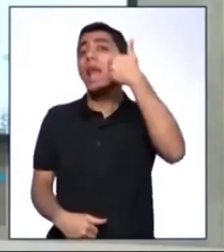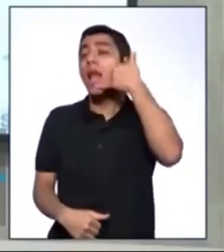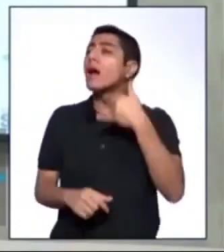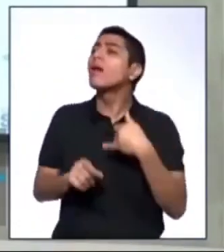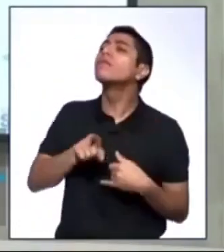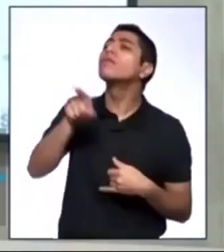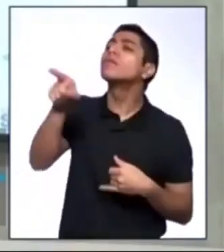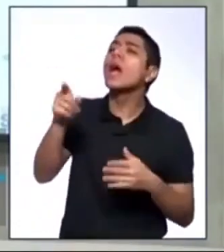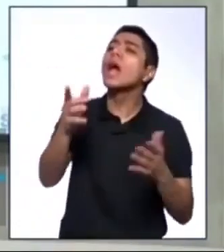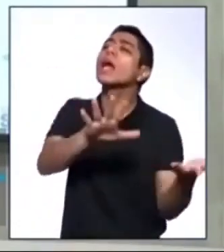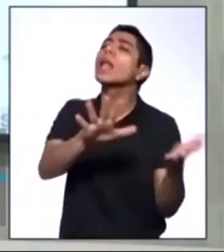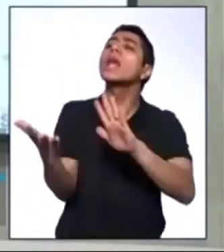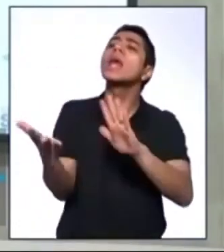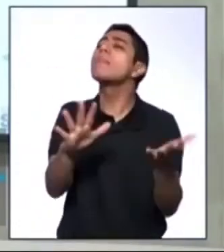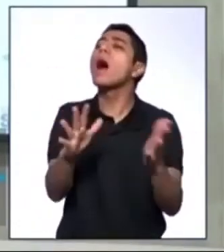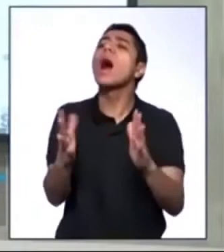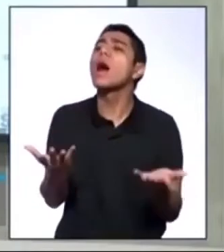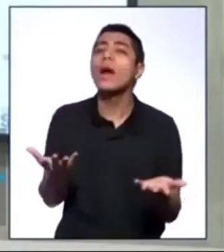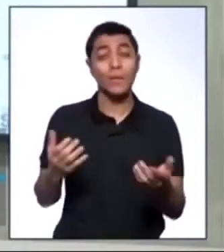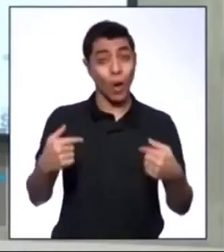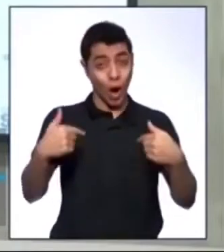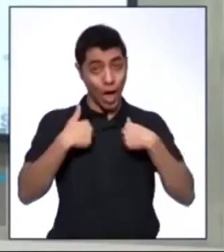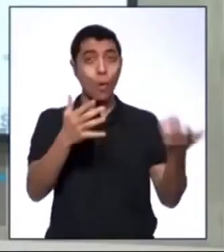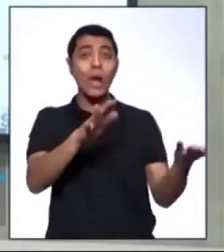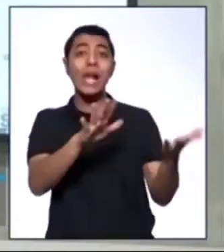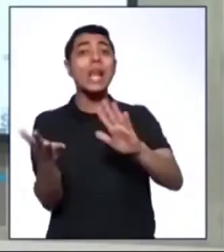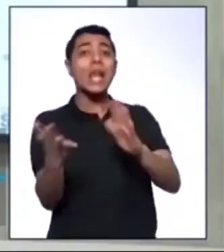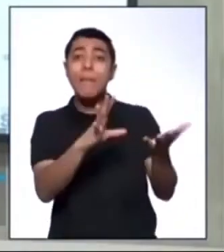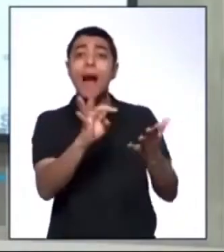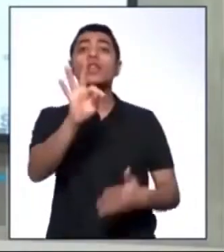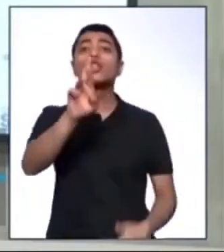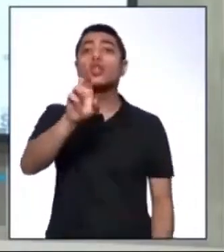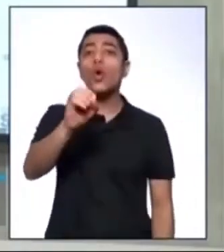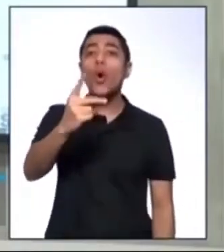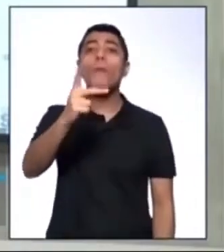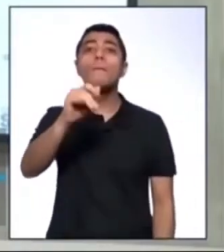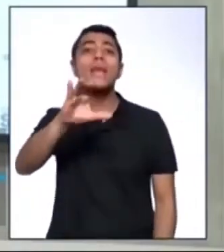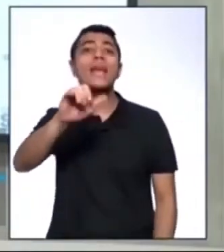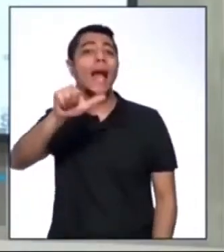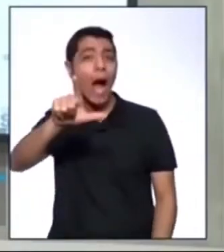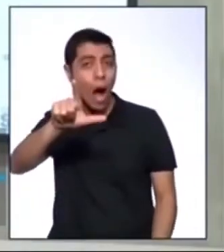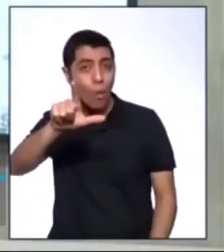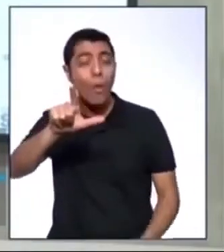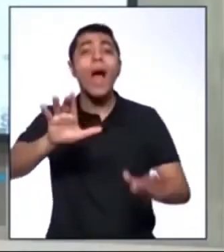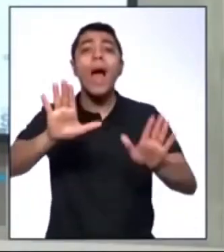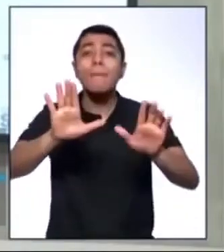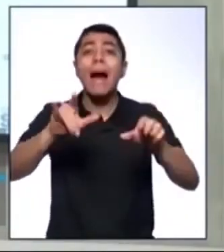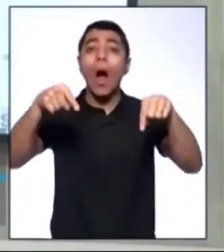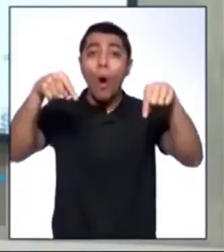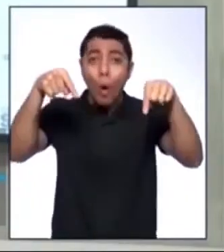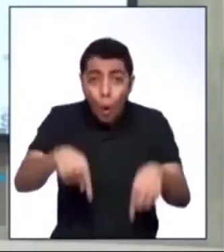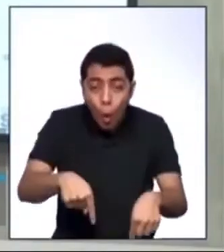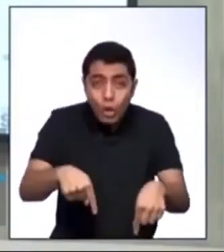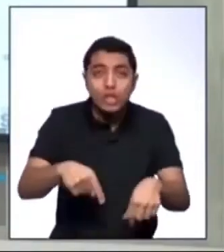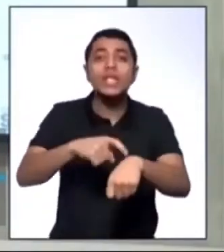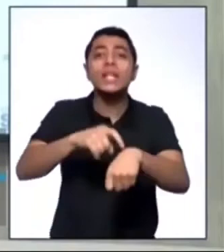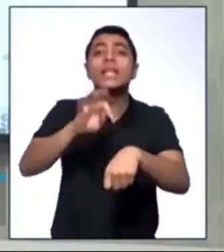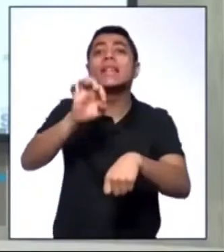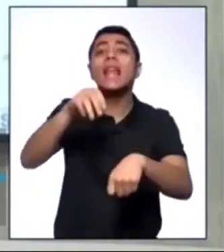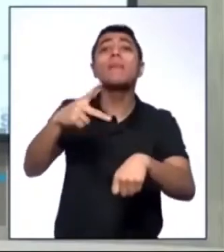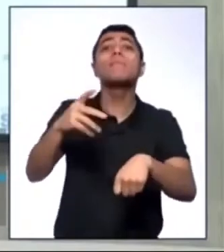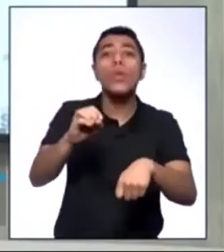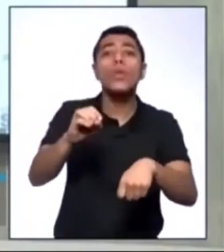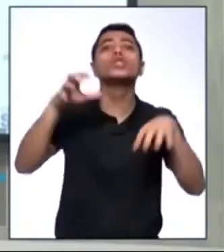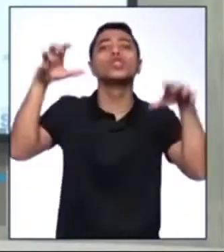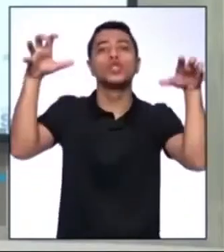hoje o tempo está chuvoso. Tudo bem? Ótimo. Segunda coisa que a gente precisa discutir, e isso aqui tem que ser